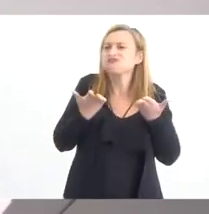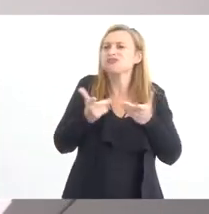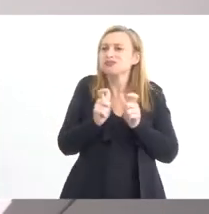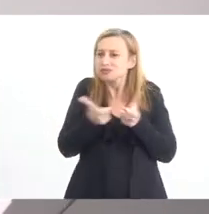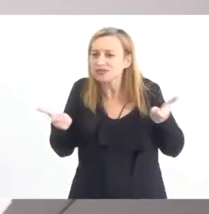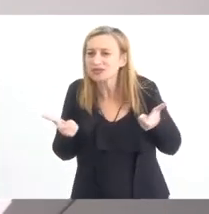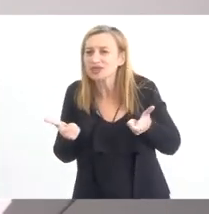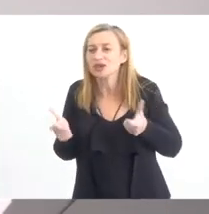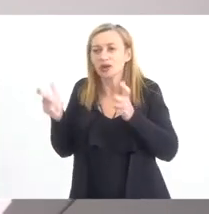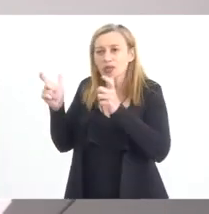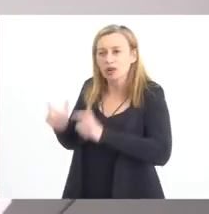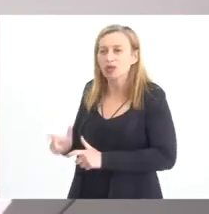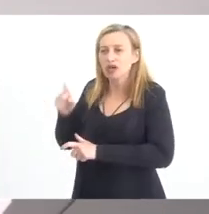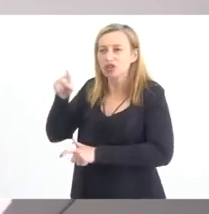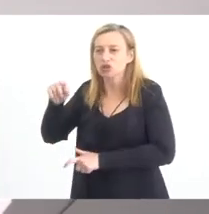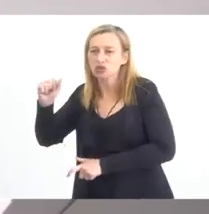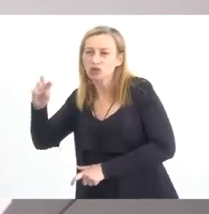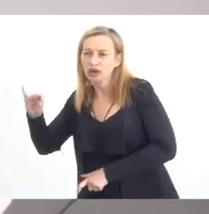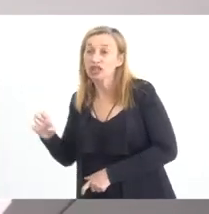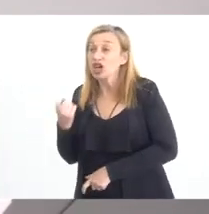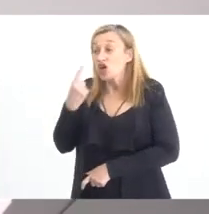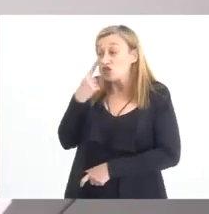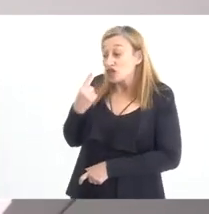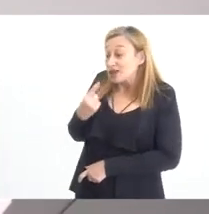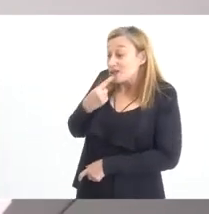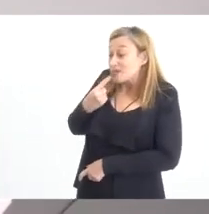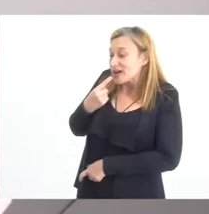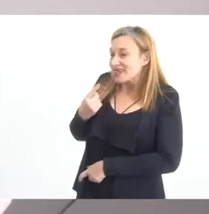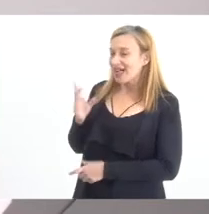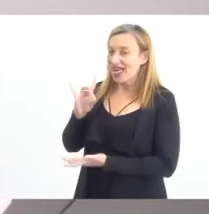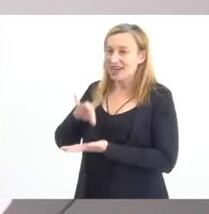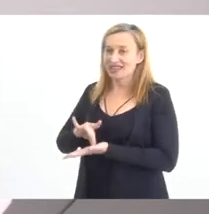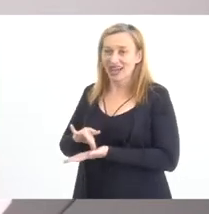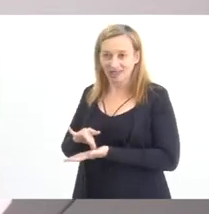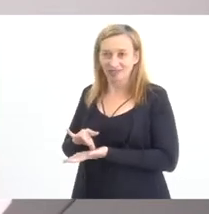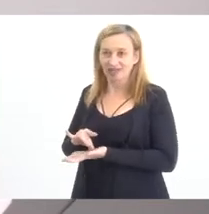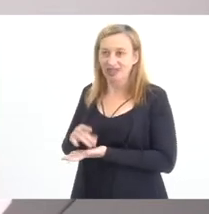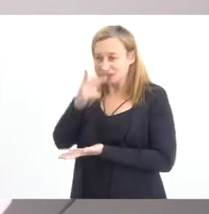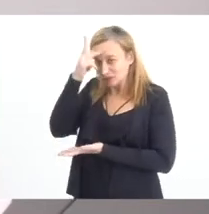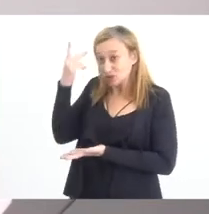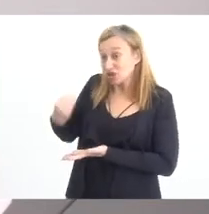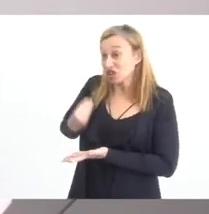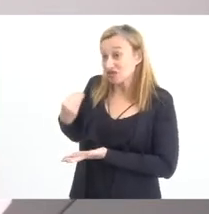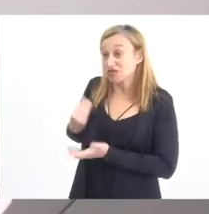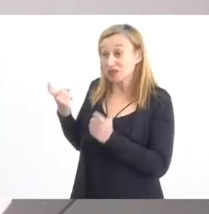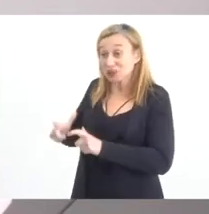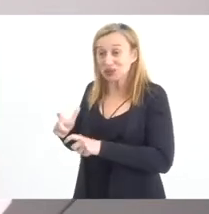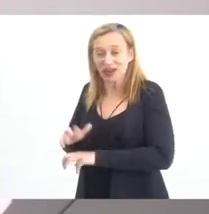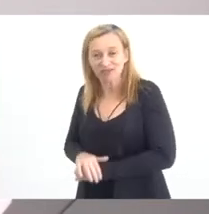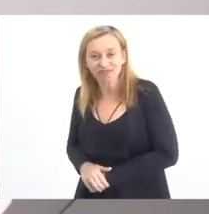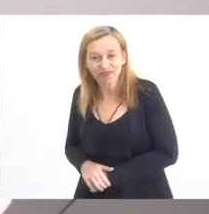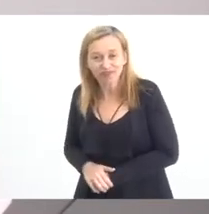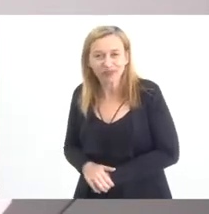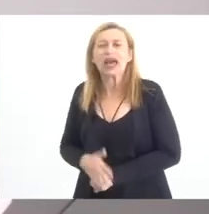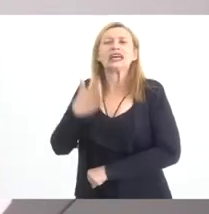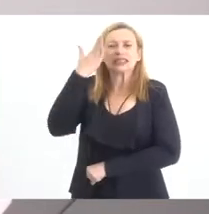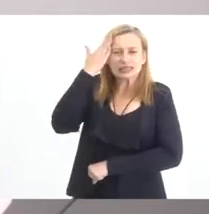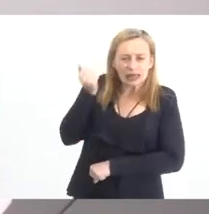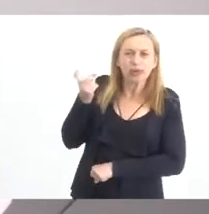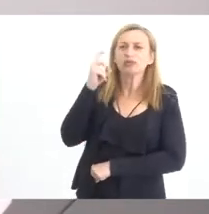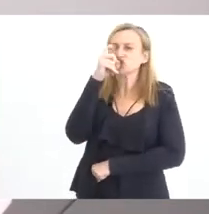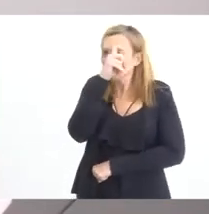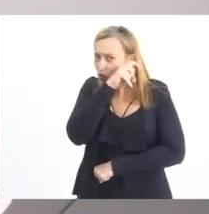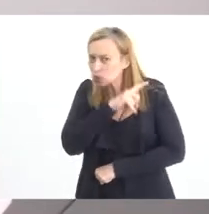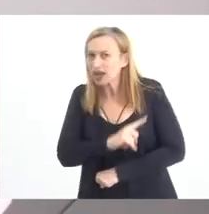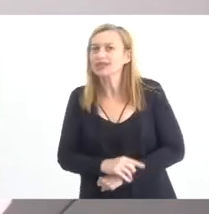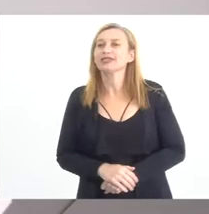Zona Oeste. Eu conheço de perto a realidade do cidadão que reside na nossa região. Sabemos das